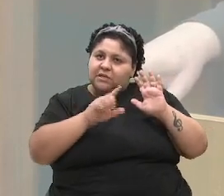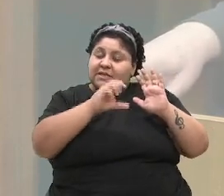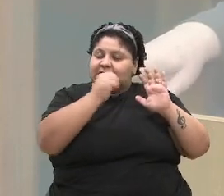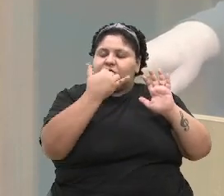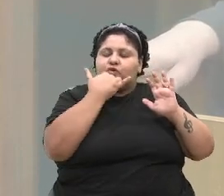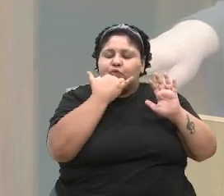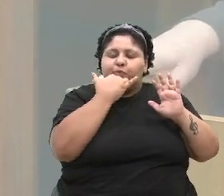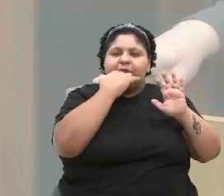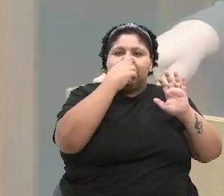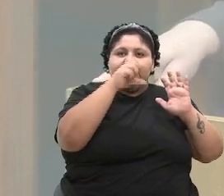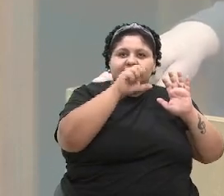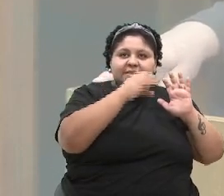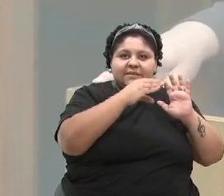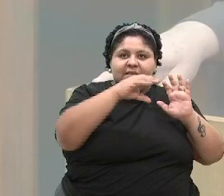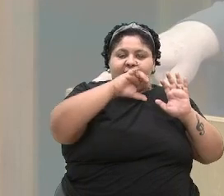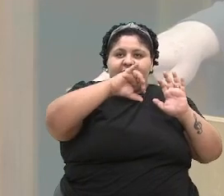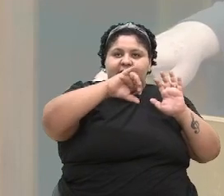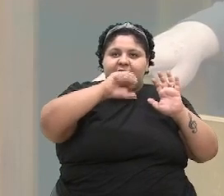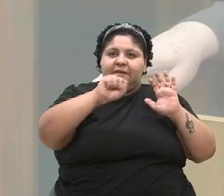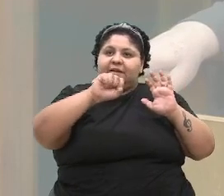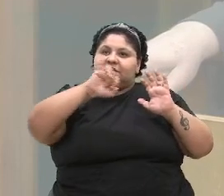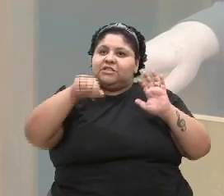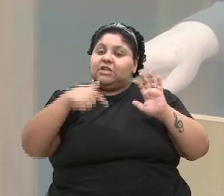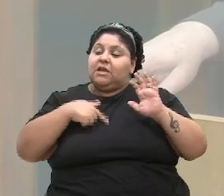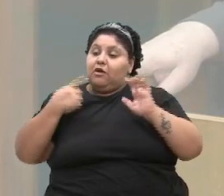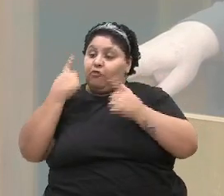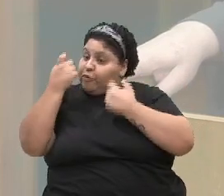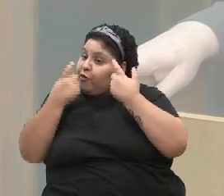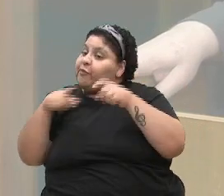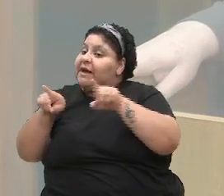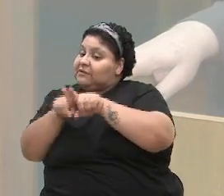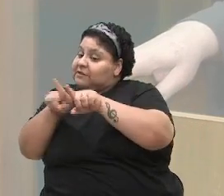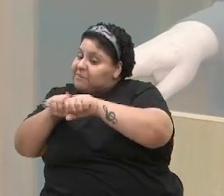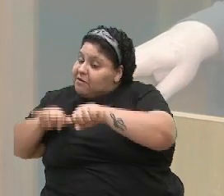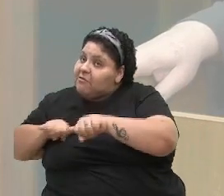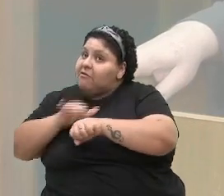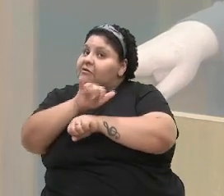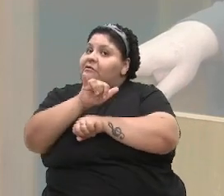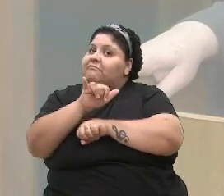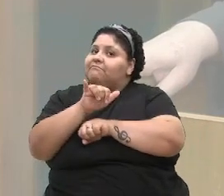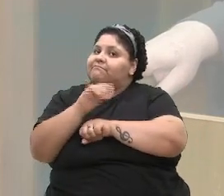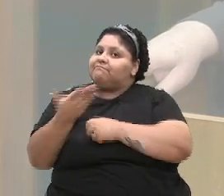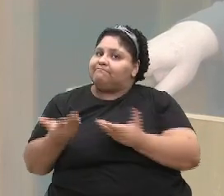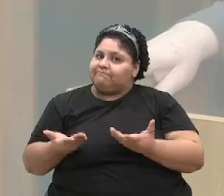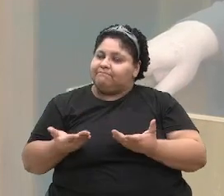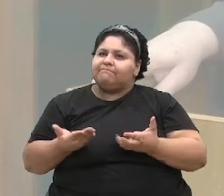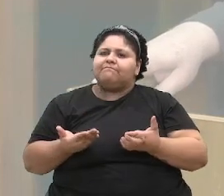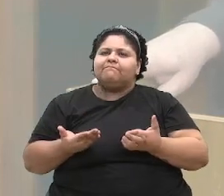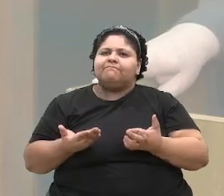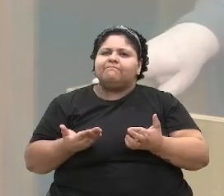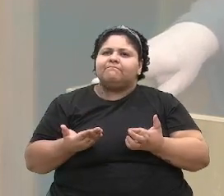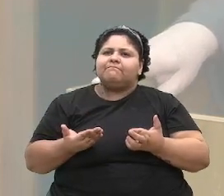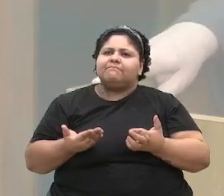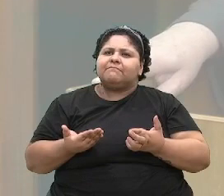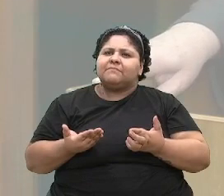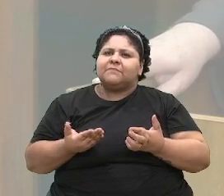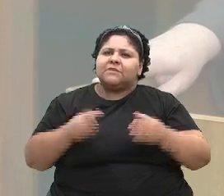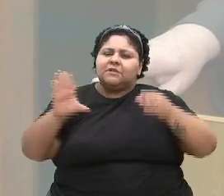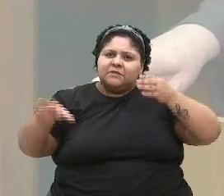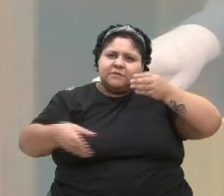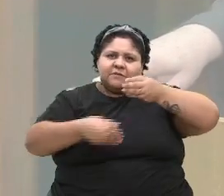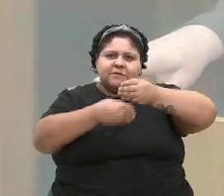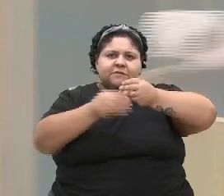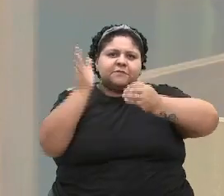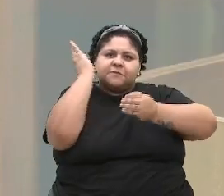CSG, eu fiquei preocupado com o aviãozinho, que é o nosso aeroporto. Então, uma parte,